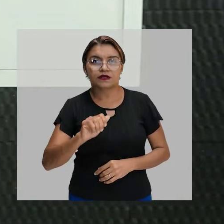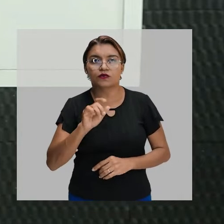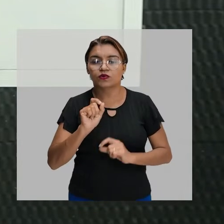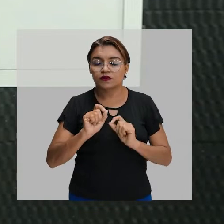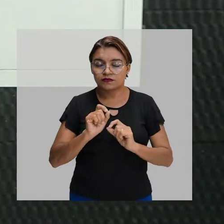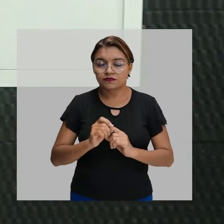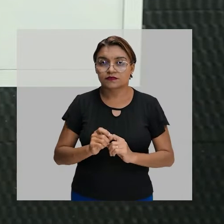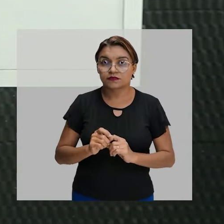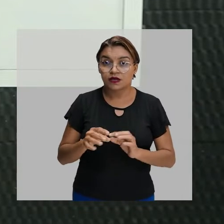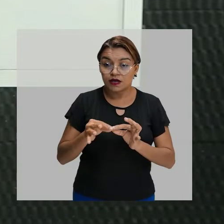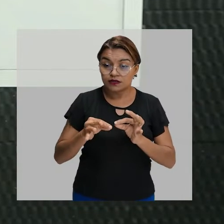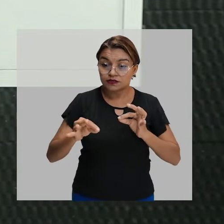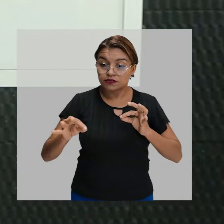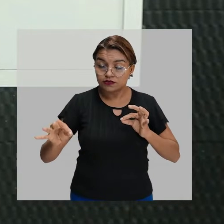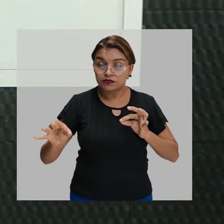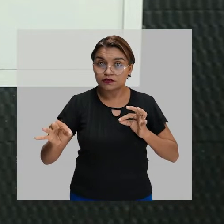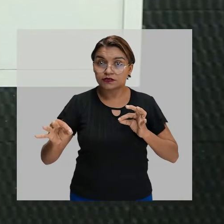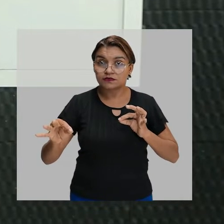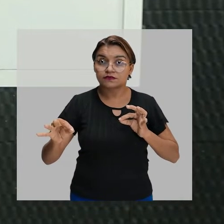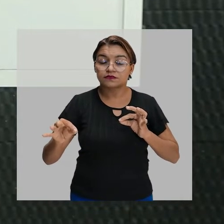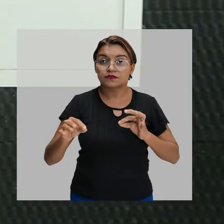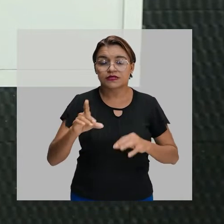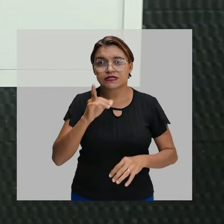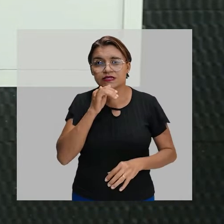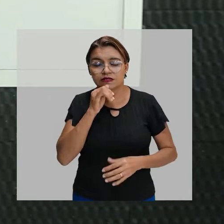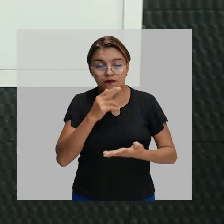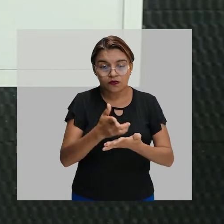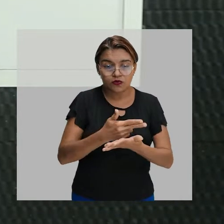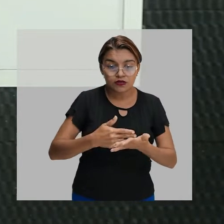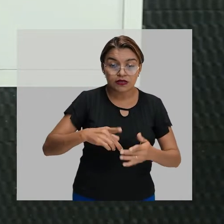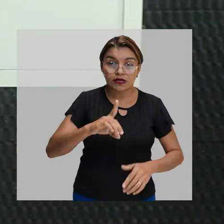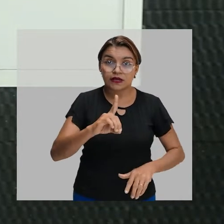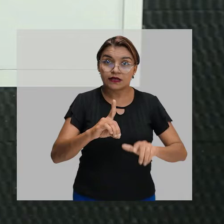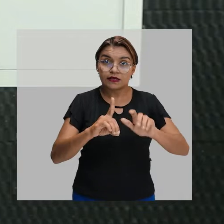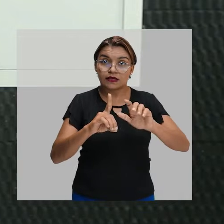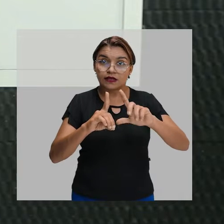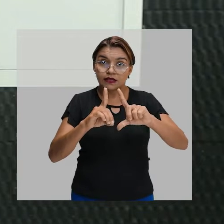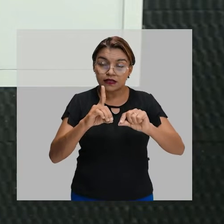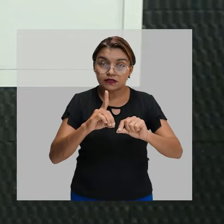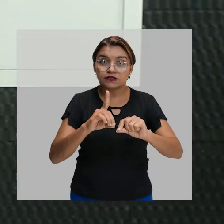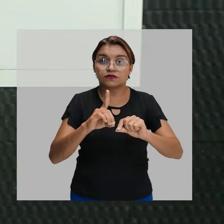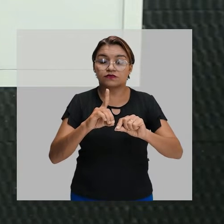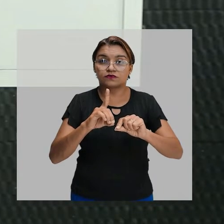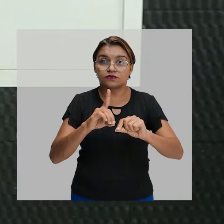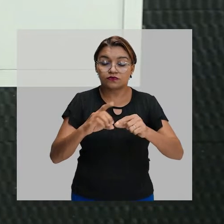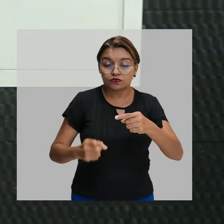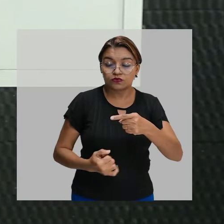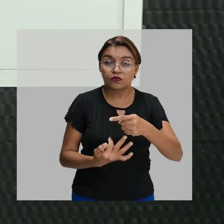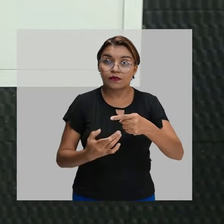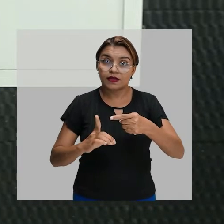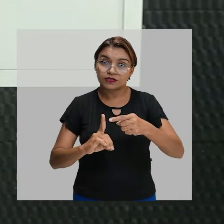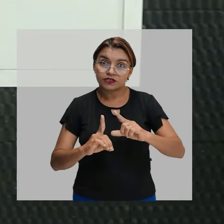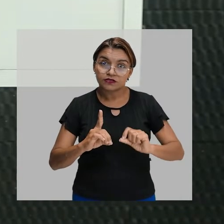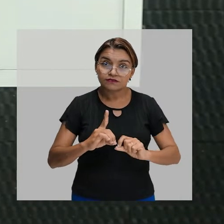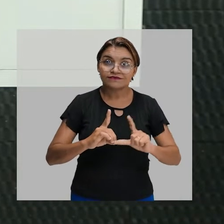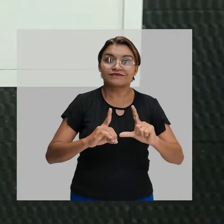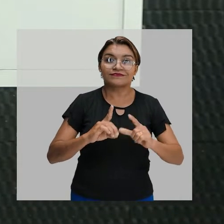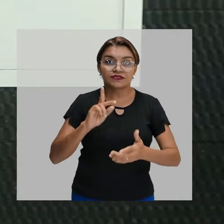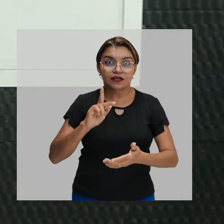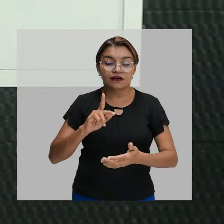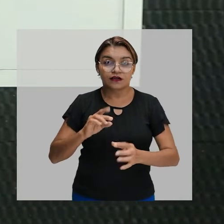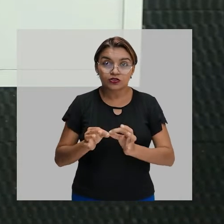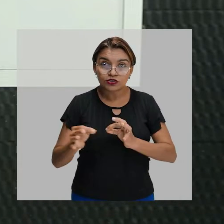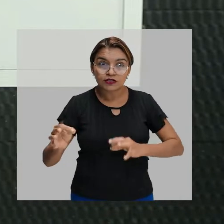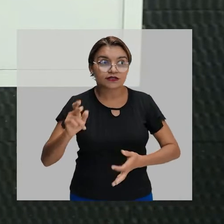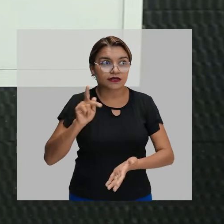escala é a distância no desenho o desenho sobre a distância real E aí